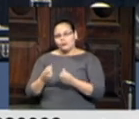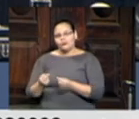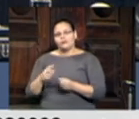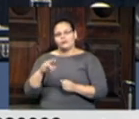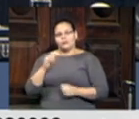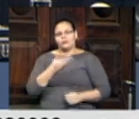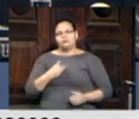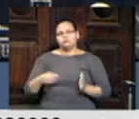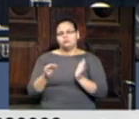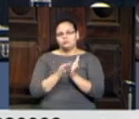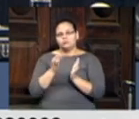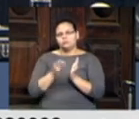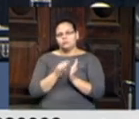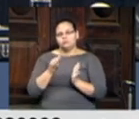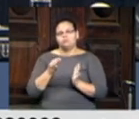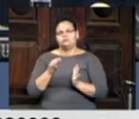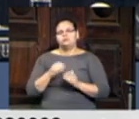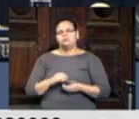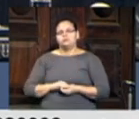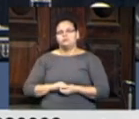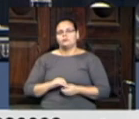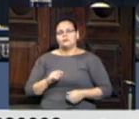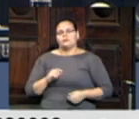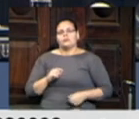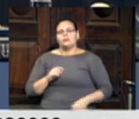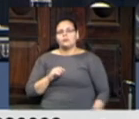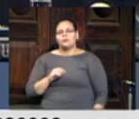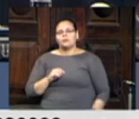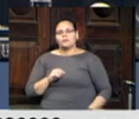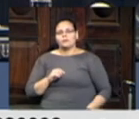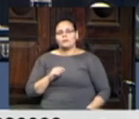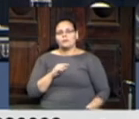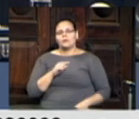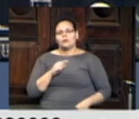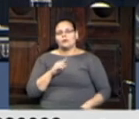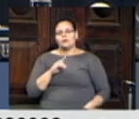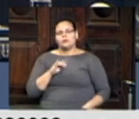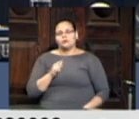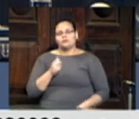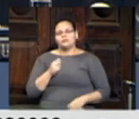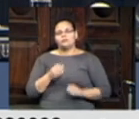vai autógrafo. A indicação legislativa